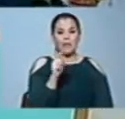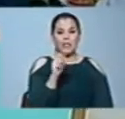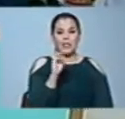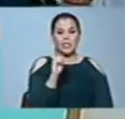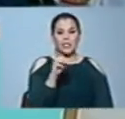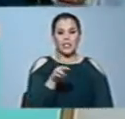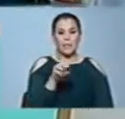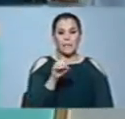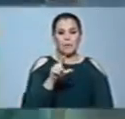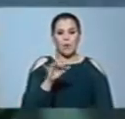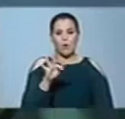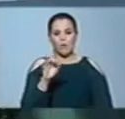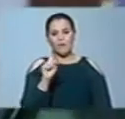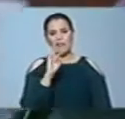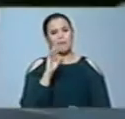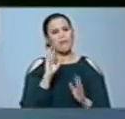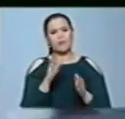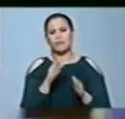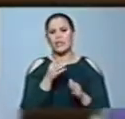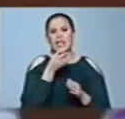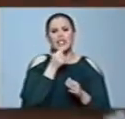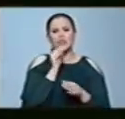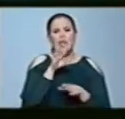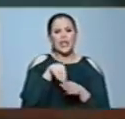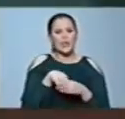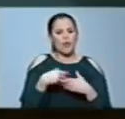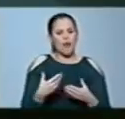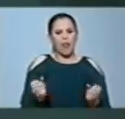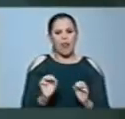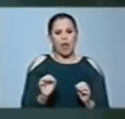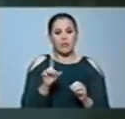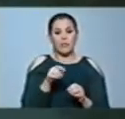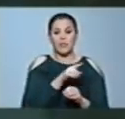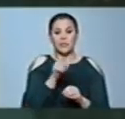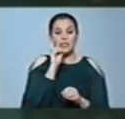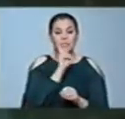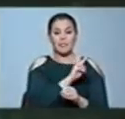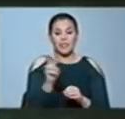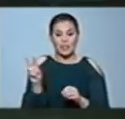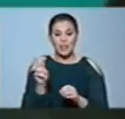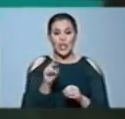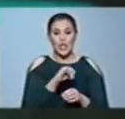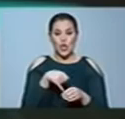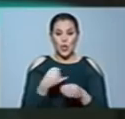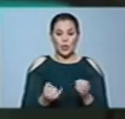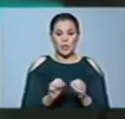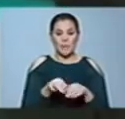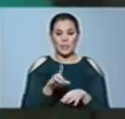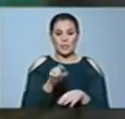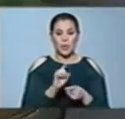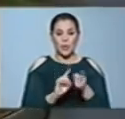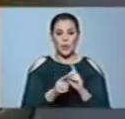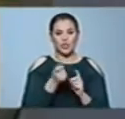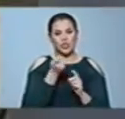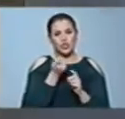cremoso mesmo assim vamos pagá lo com a colher e como vem já não tenha consistência do iogurte mas tem uma consistência um